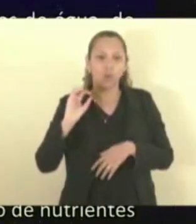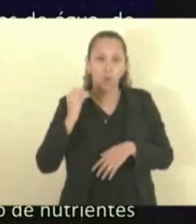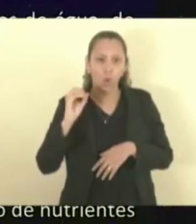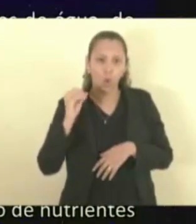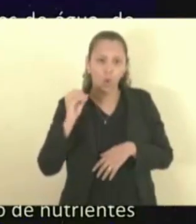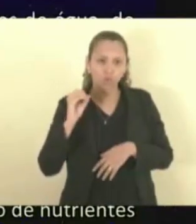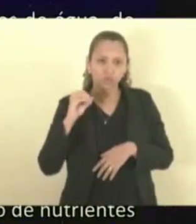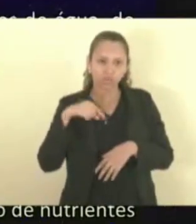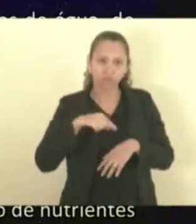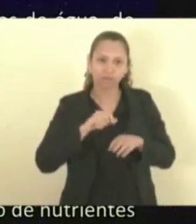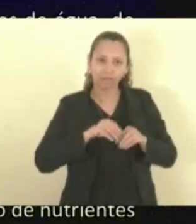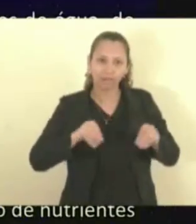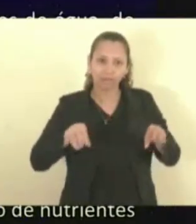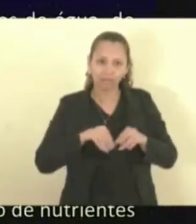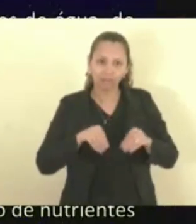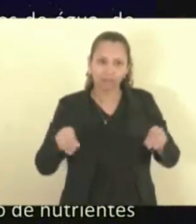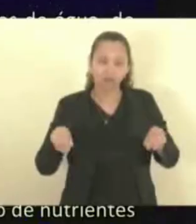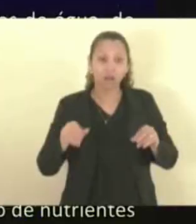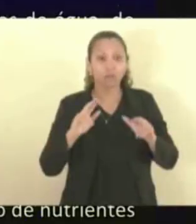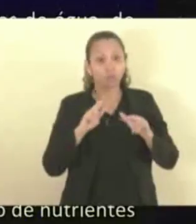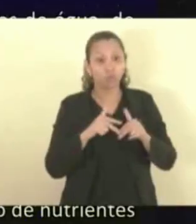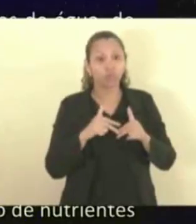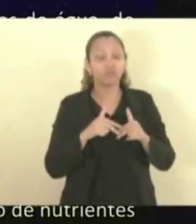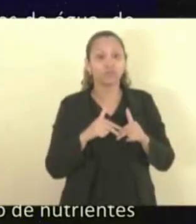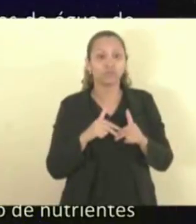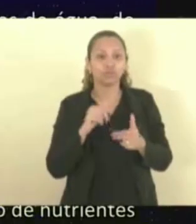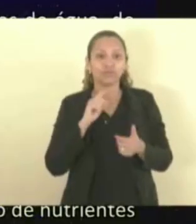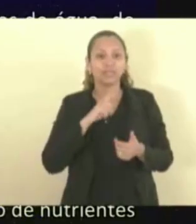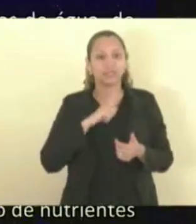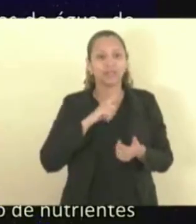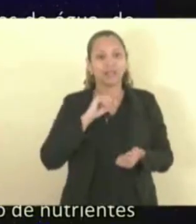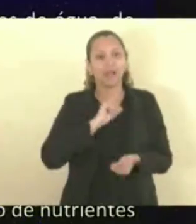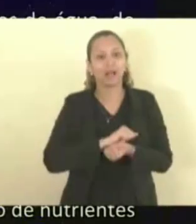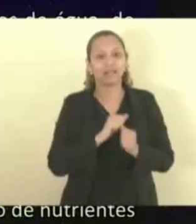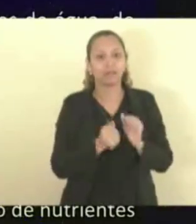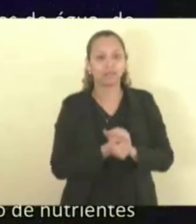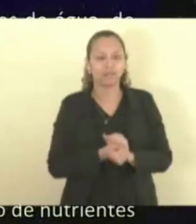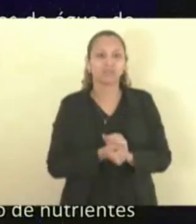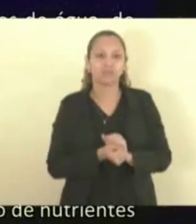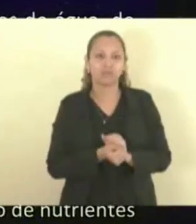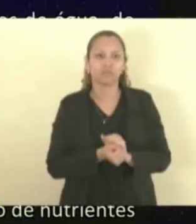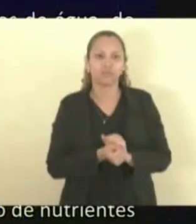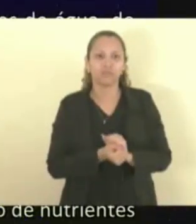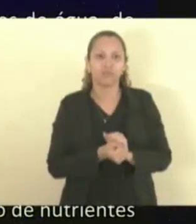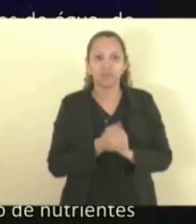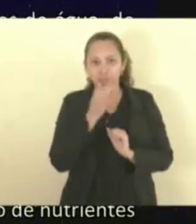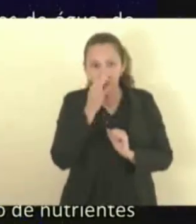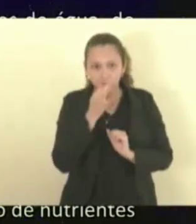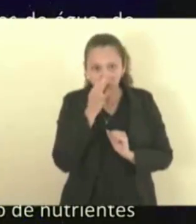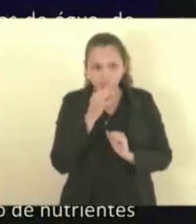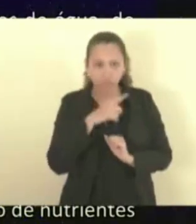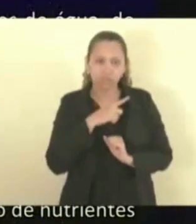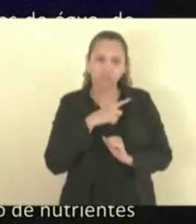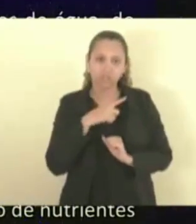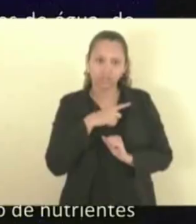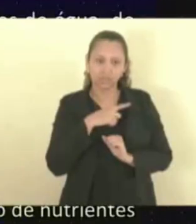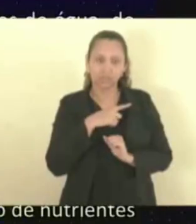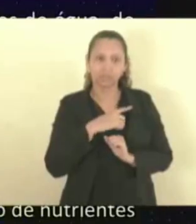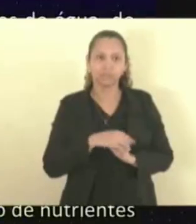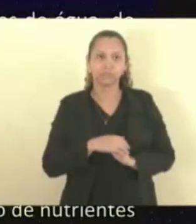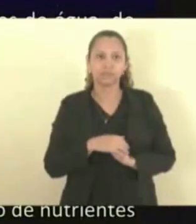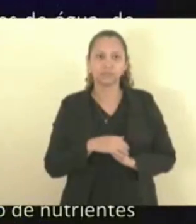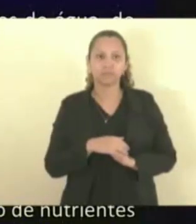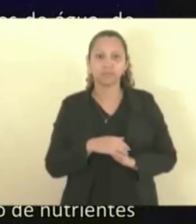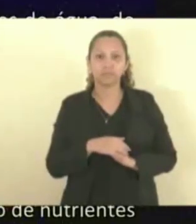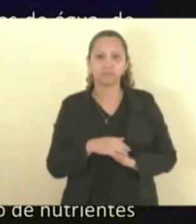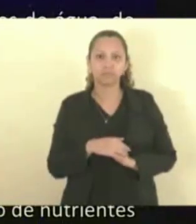que configura, portanto, adaptações muito importantes à flora que existe nessas regiões, sobretudo umas plantas